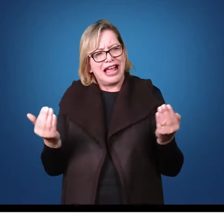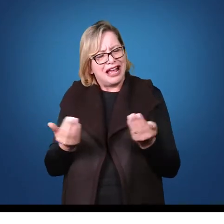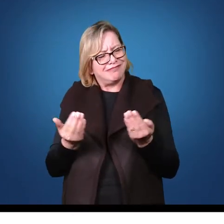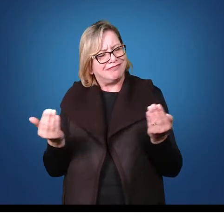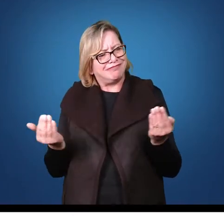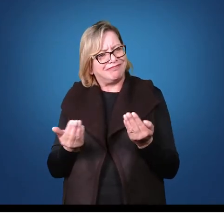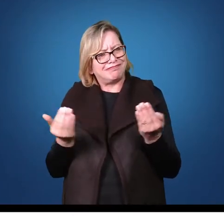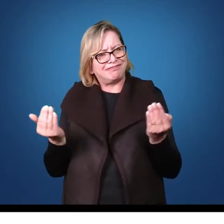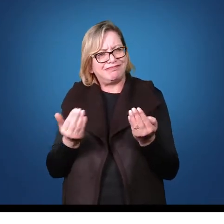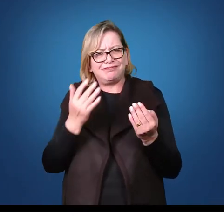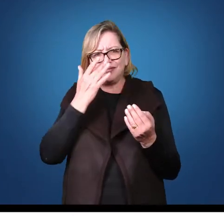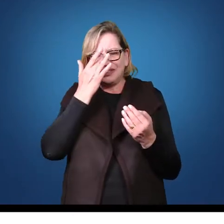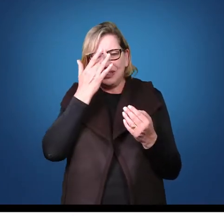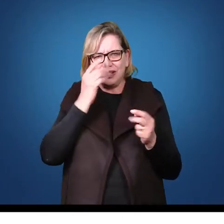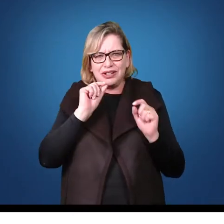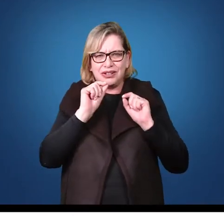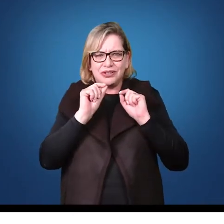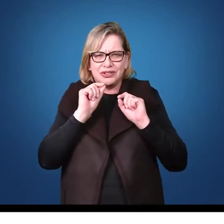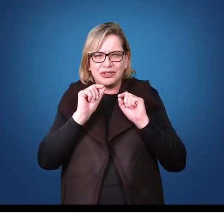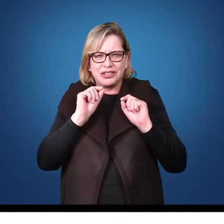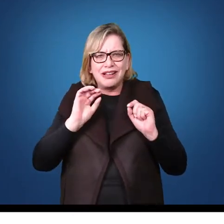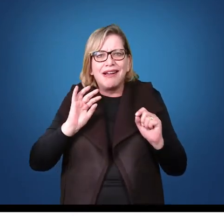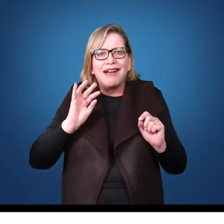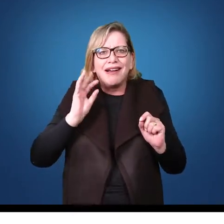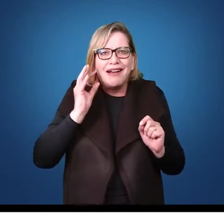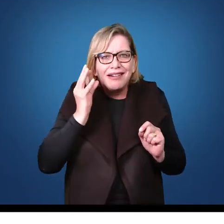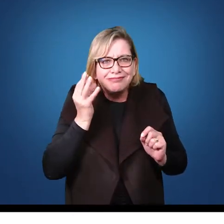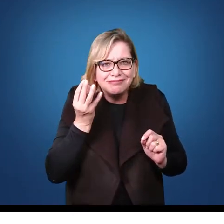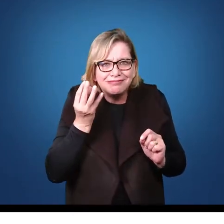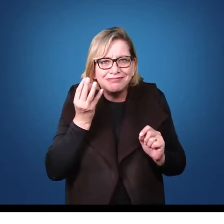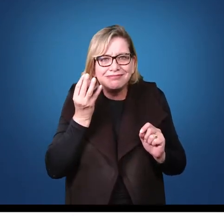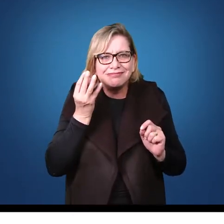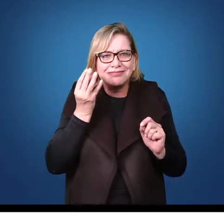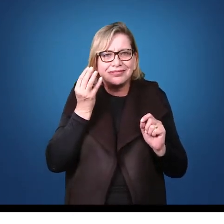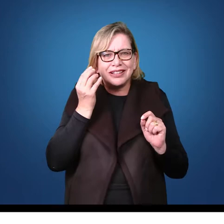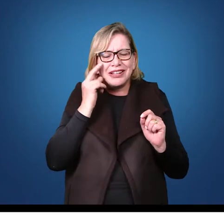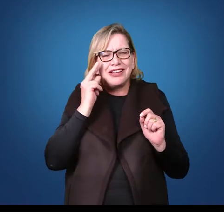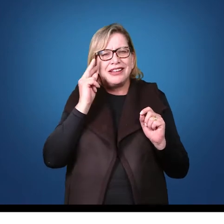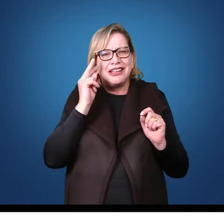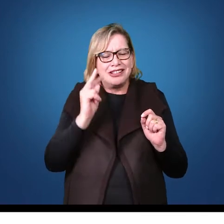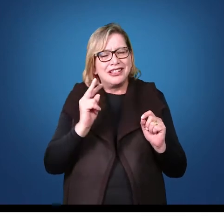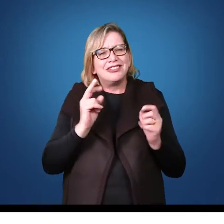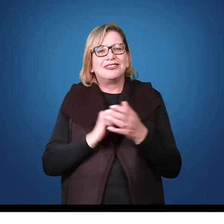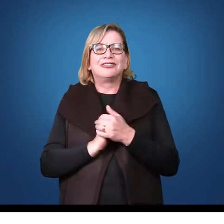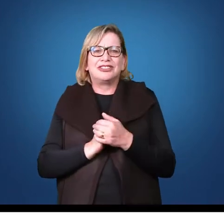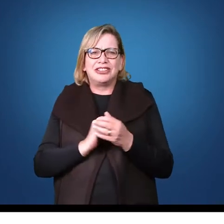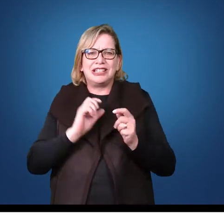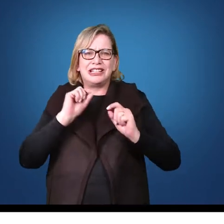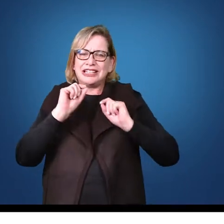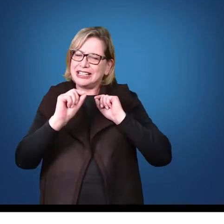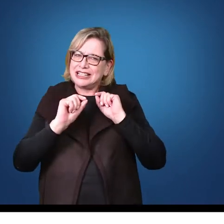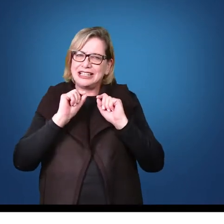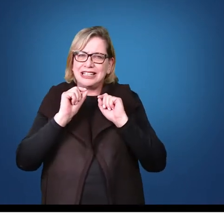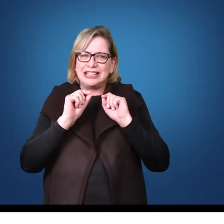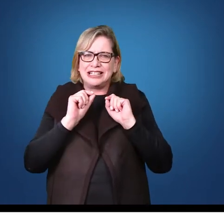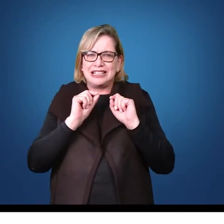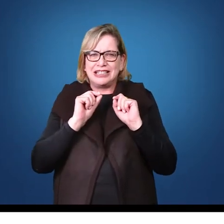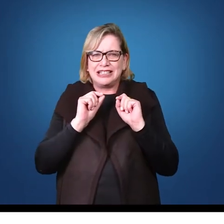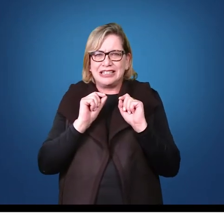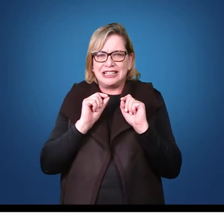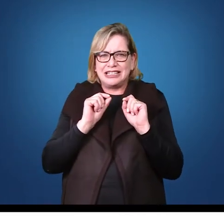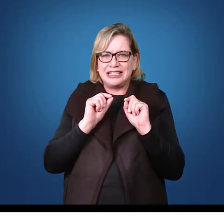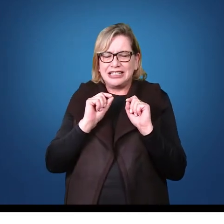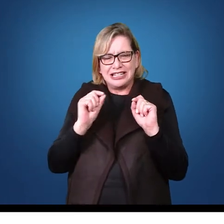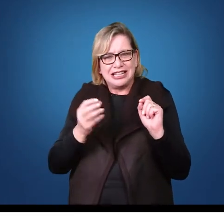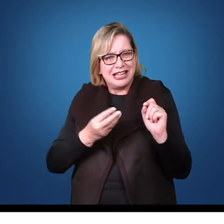agora, sabe o que iria acontecer? Olha só, quem, veja só quem